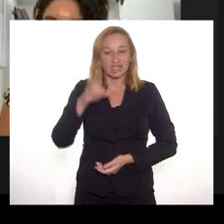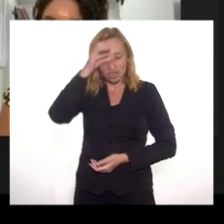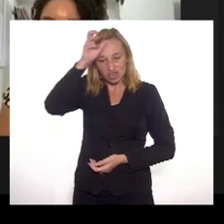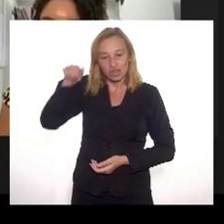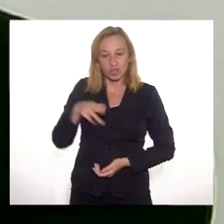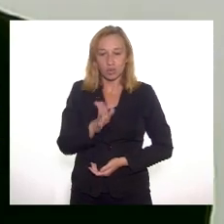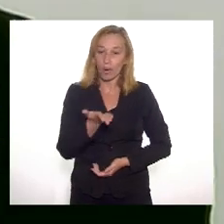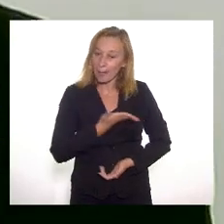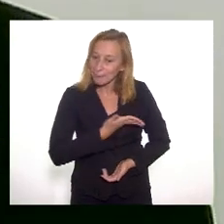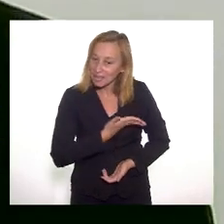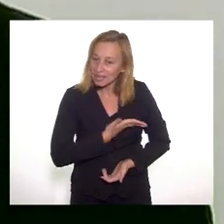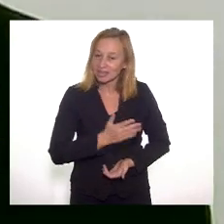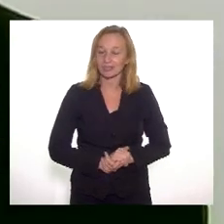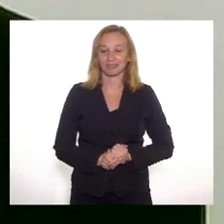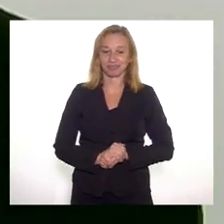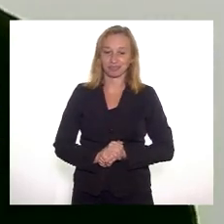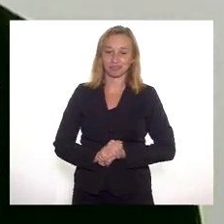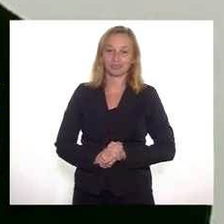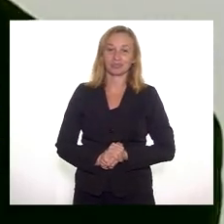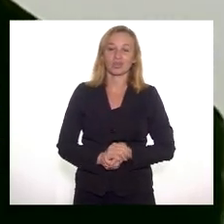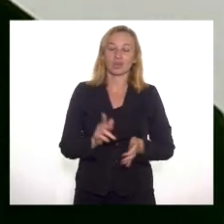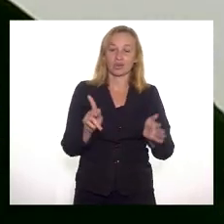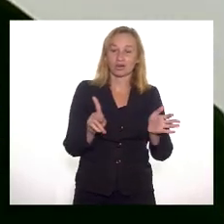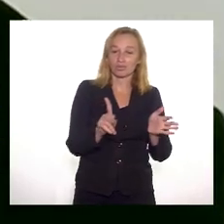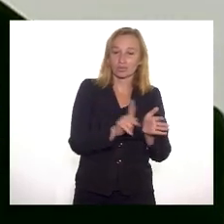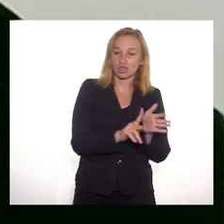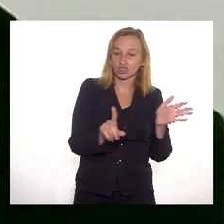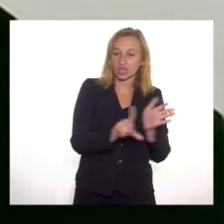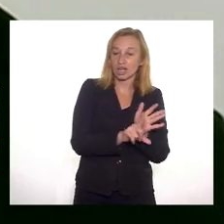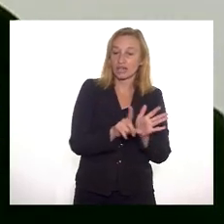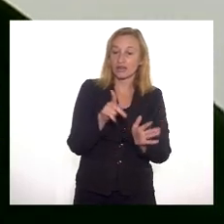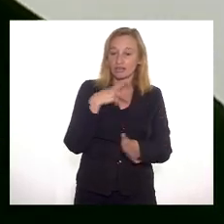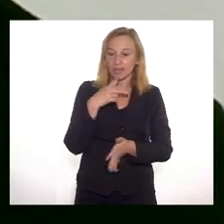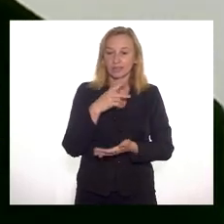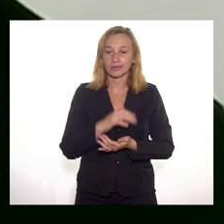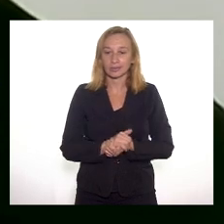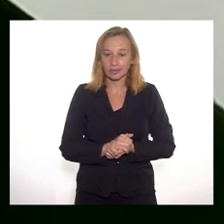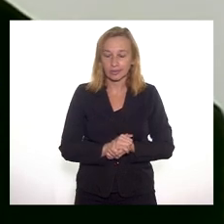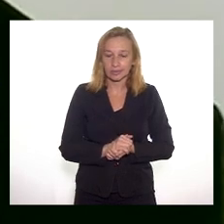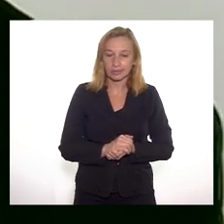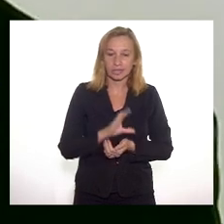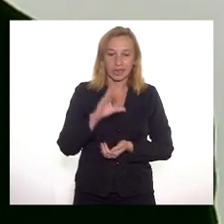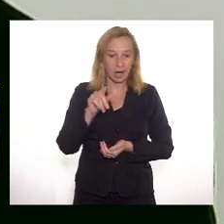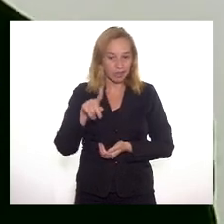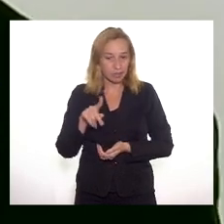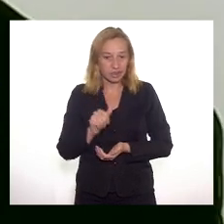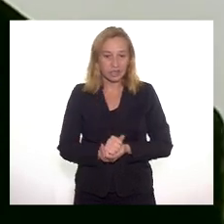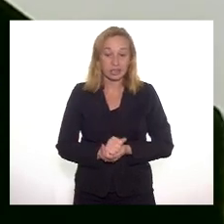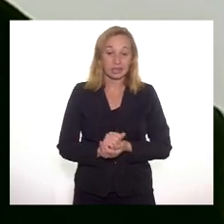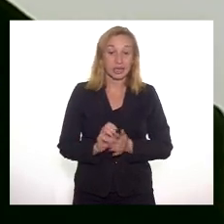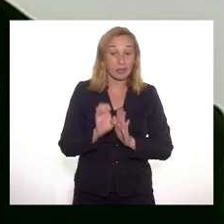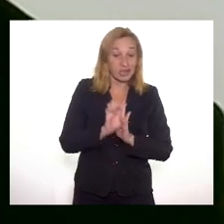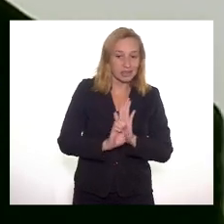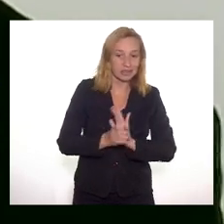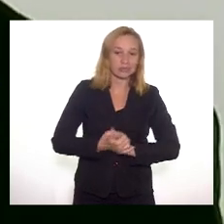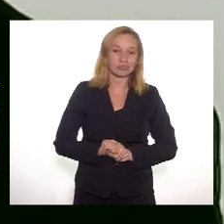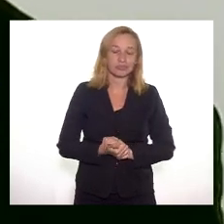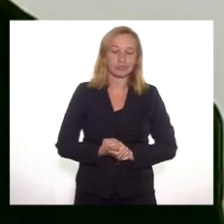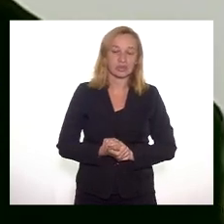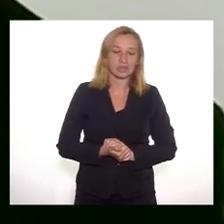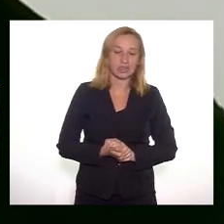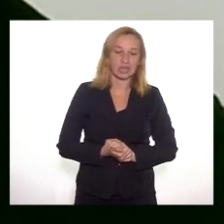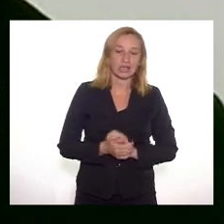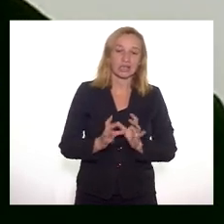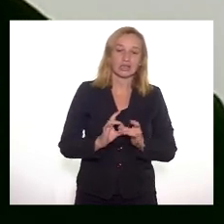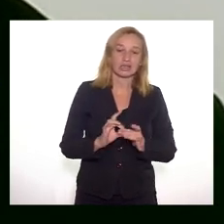amiga, é o seguinte. O projeto de lei de Vossa Excelência diz assim, no caput, na ementa, dispõe sobre